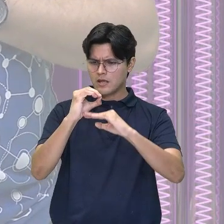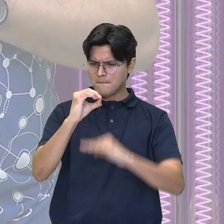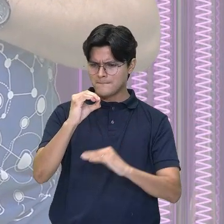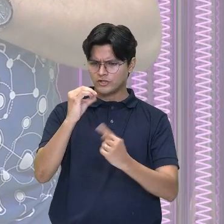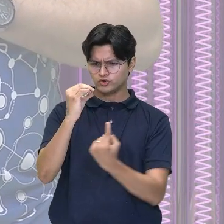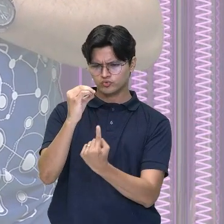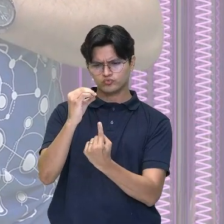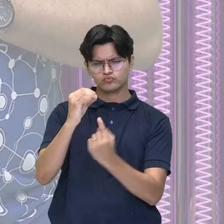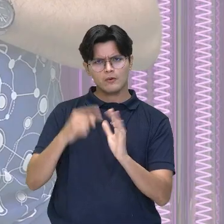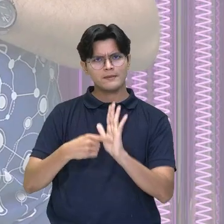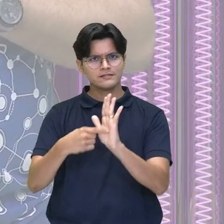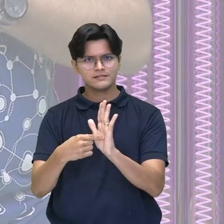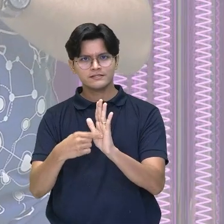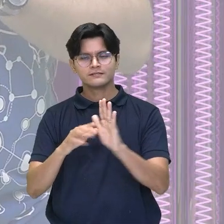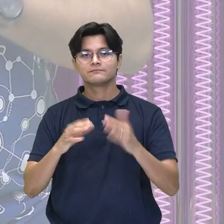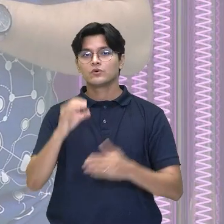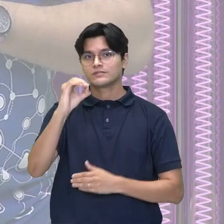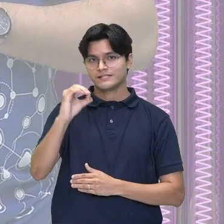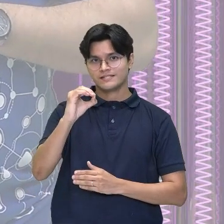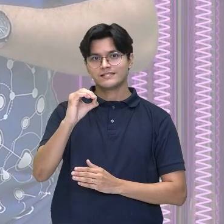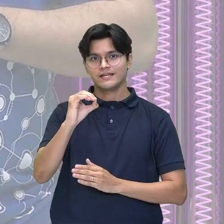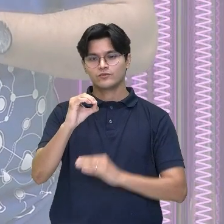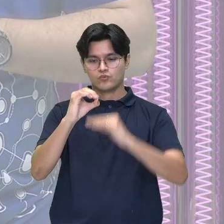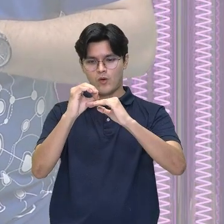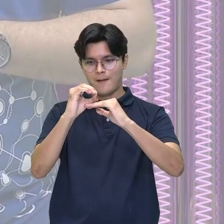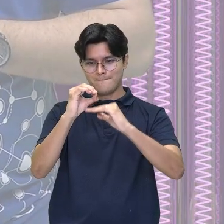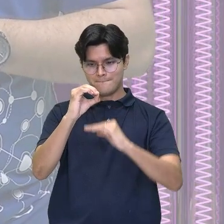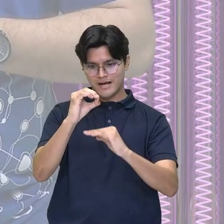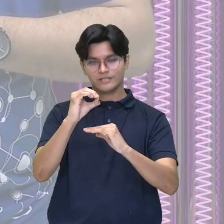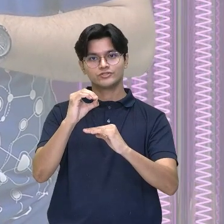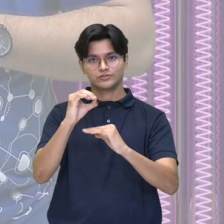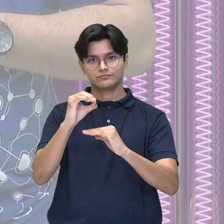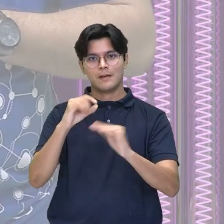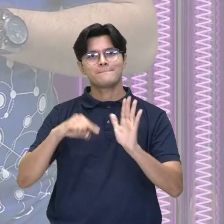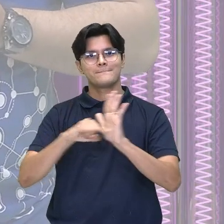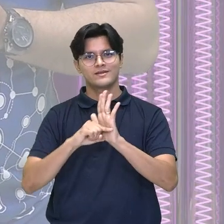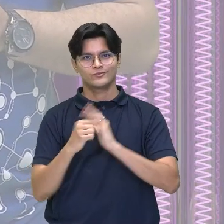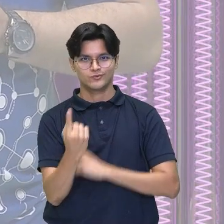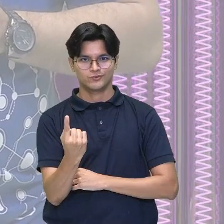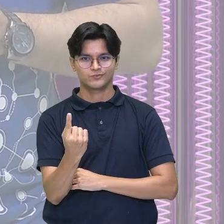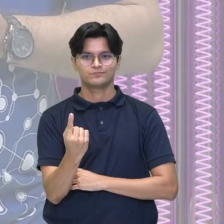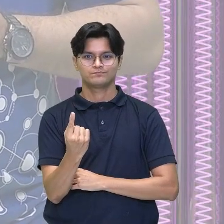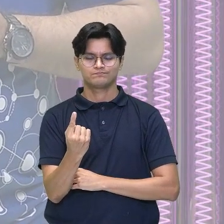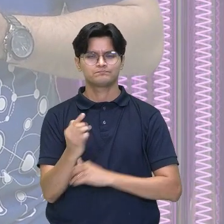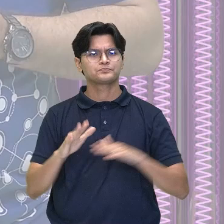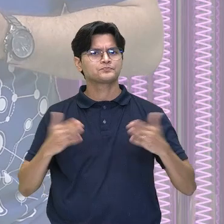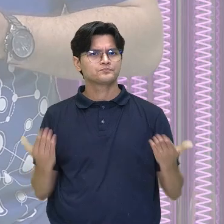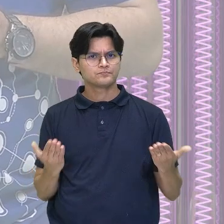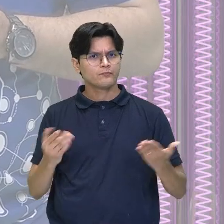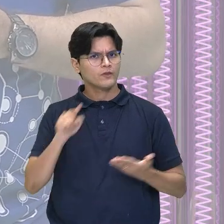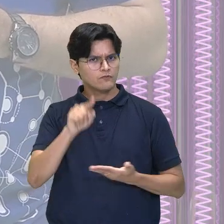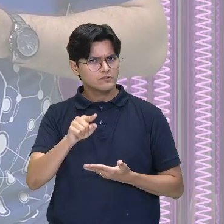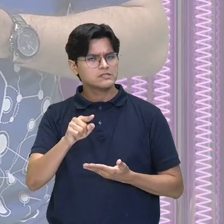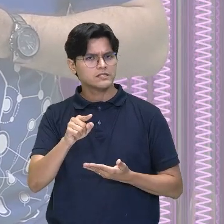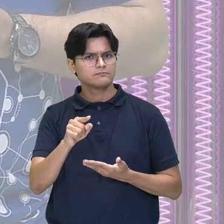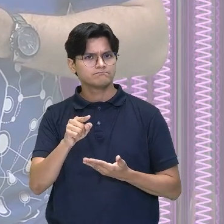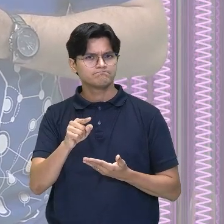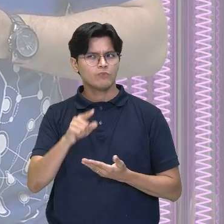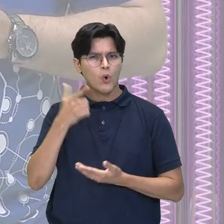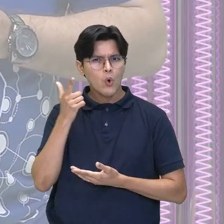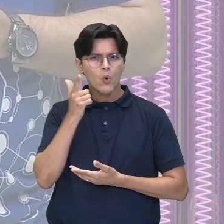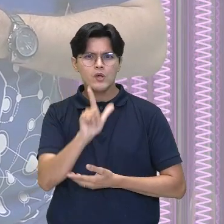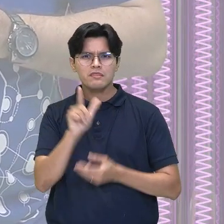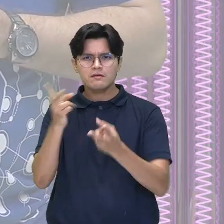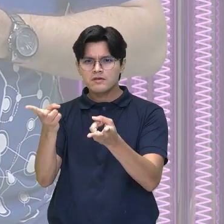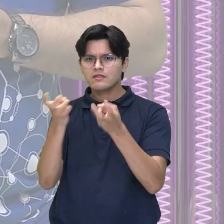unidade abaixo de zero é o menos 1, tá bom? Você consegue observar ali, ó,